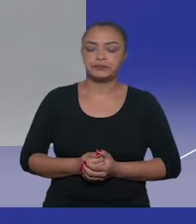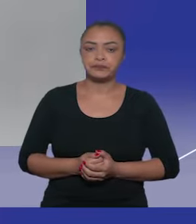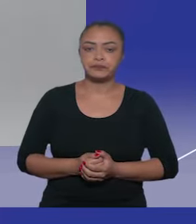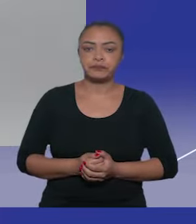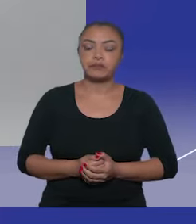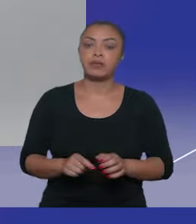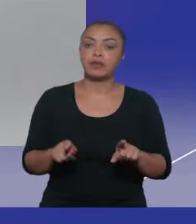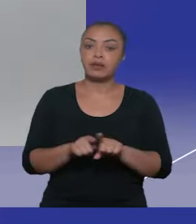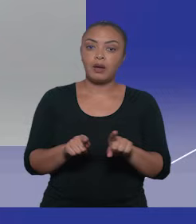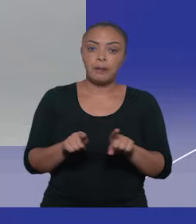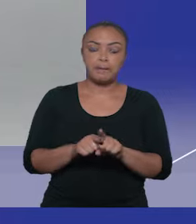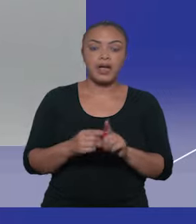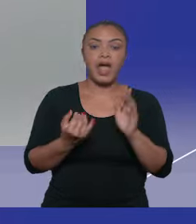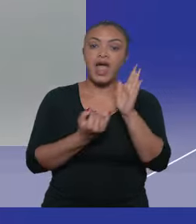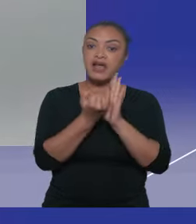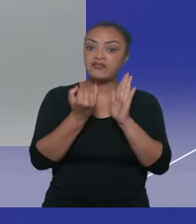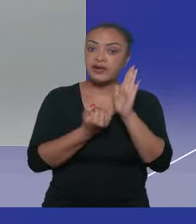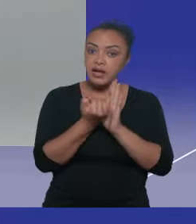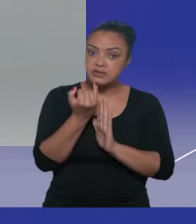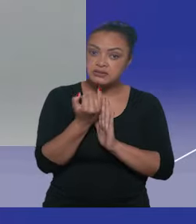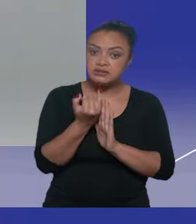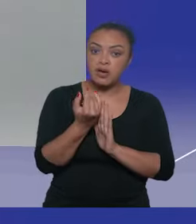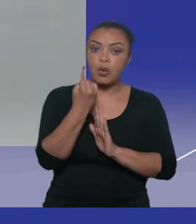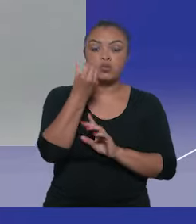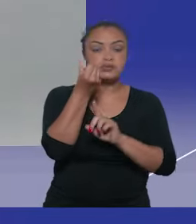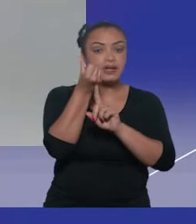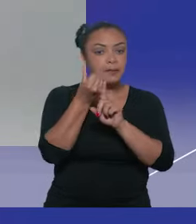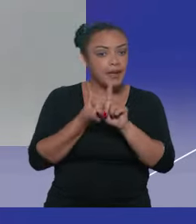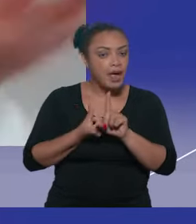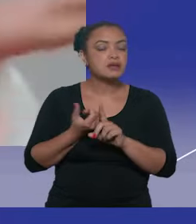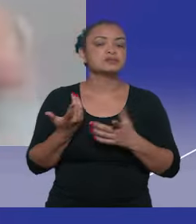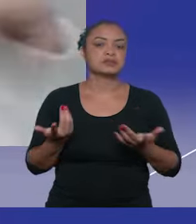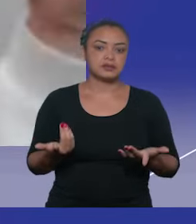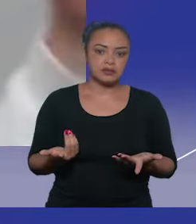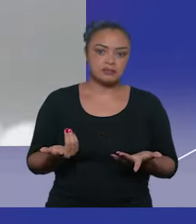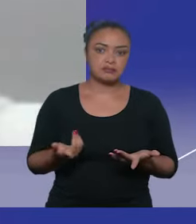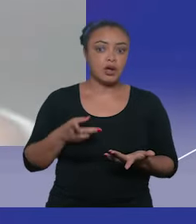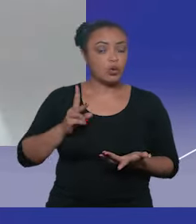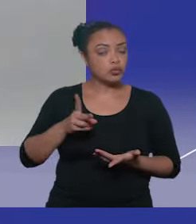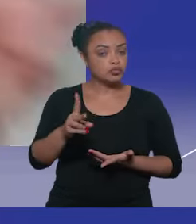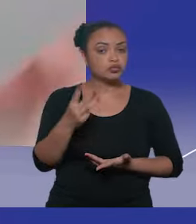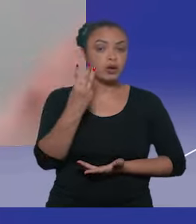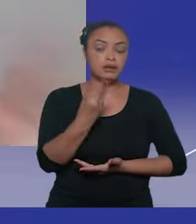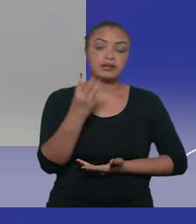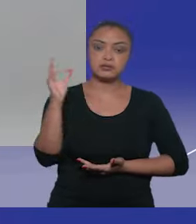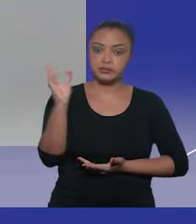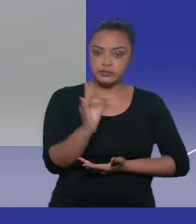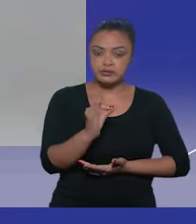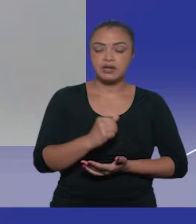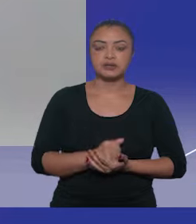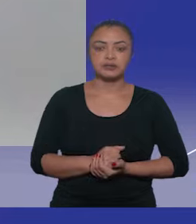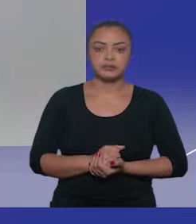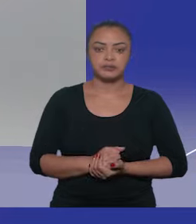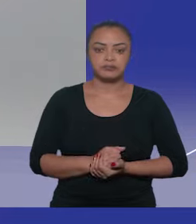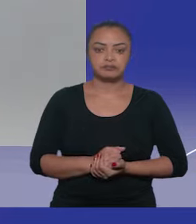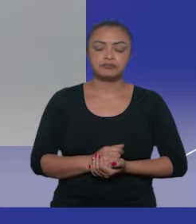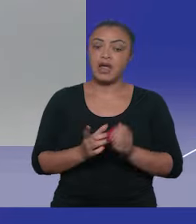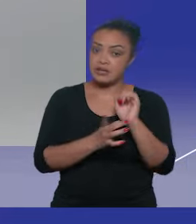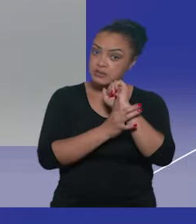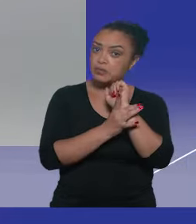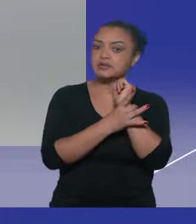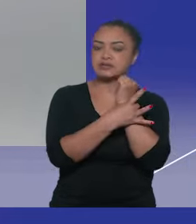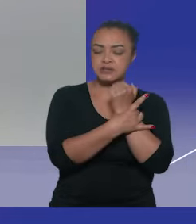riscos extremos da mesa, isso foi importante. A meta de inflação, um semestre debatendo isso, ela foi mantida